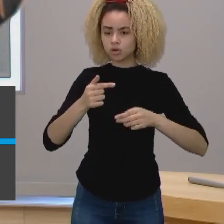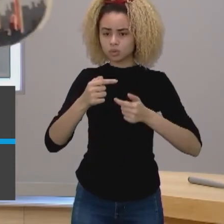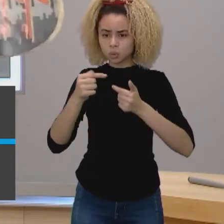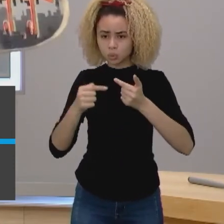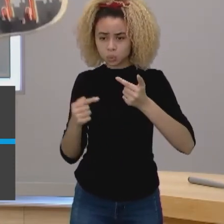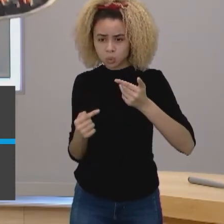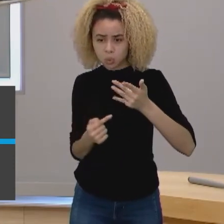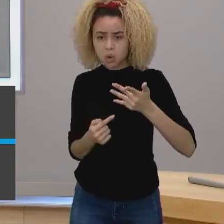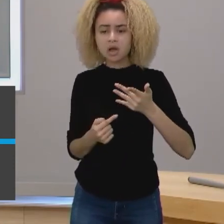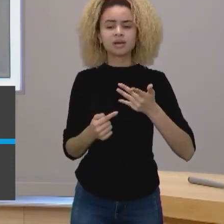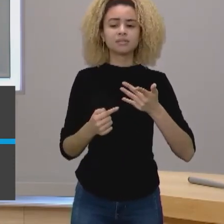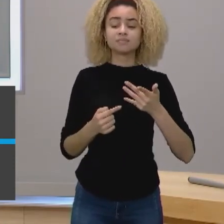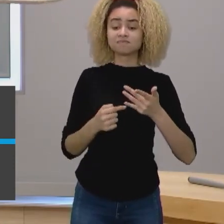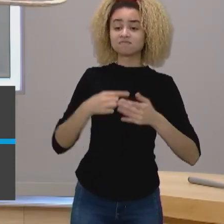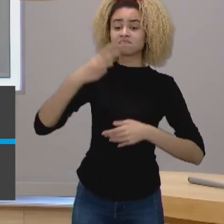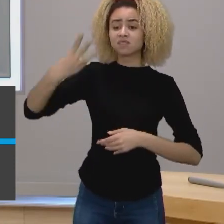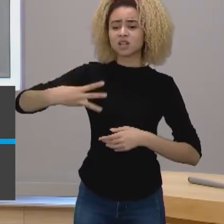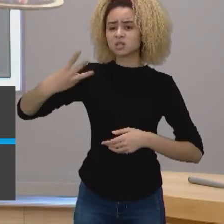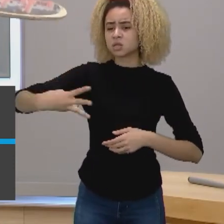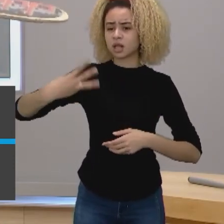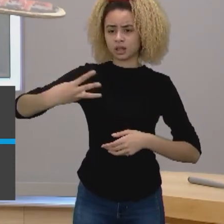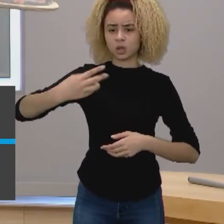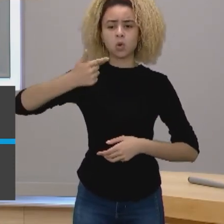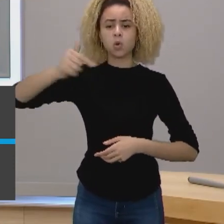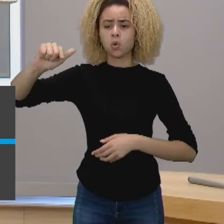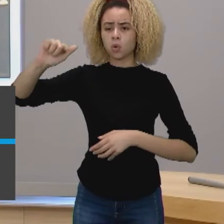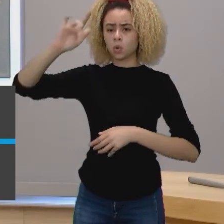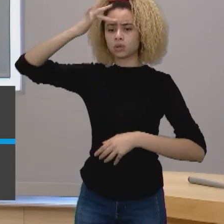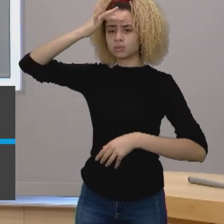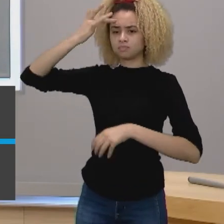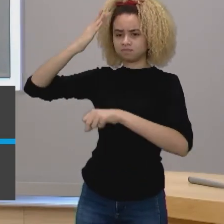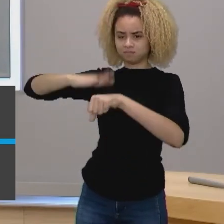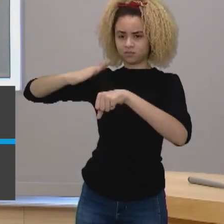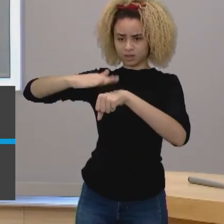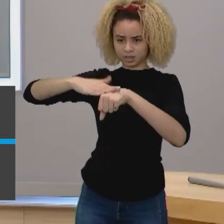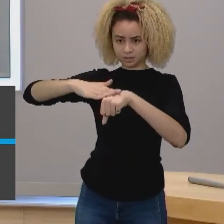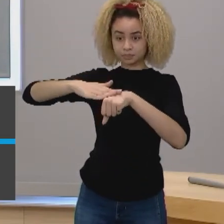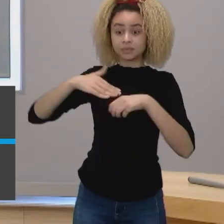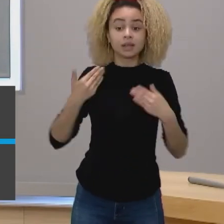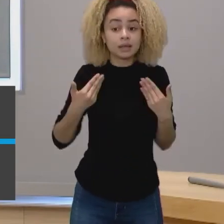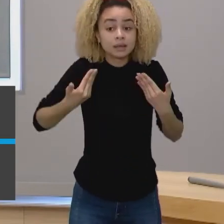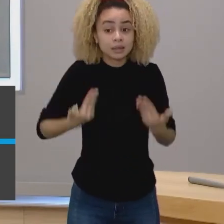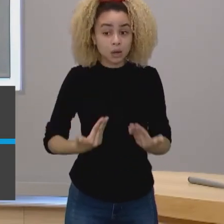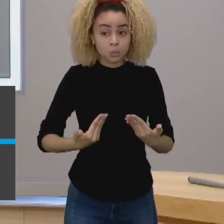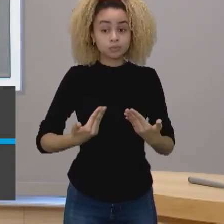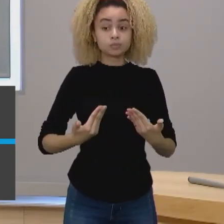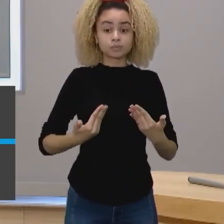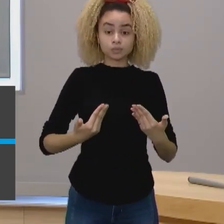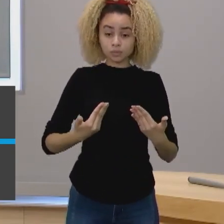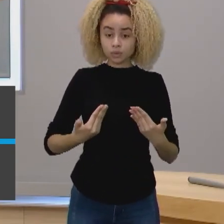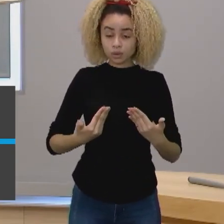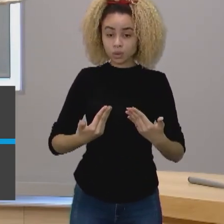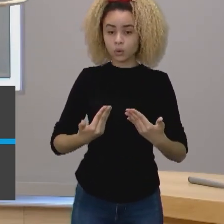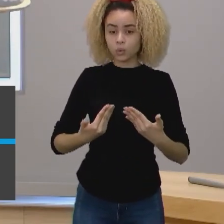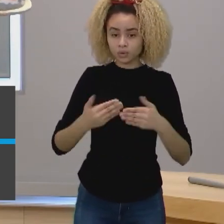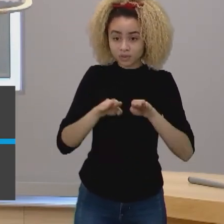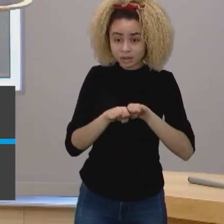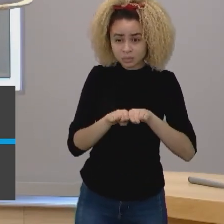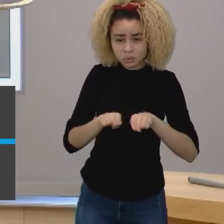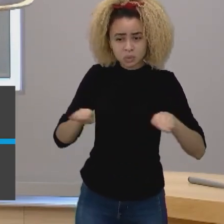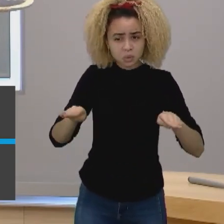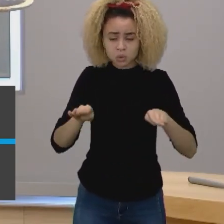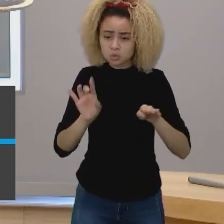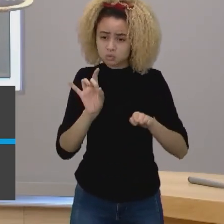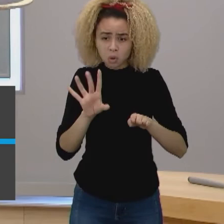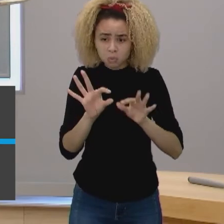processo, elas vão ser terceirizadas para outros colaboradores. Então, ela vai se ater ao mínimo